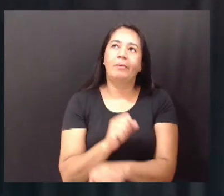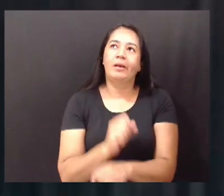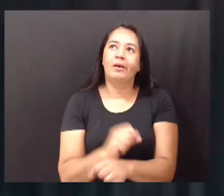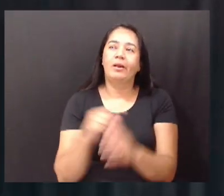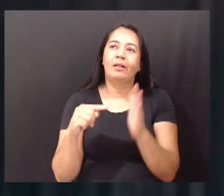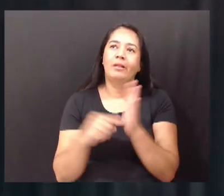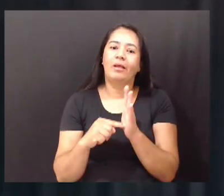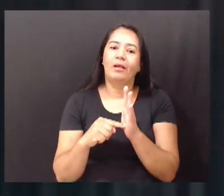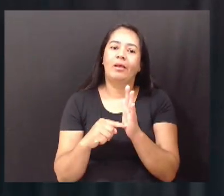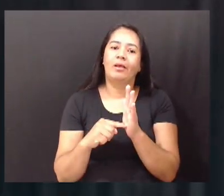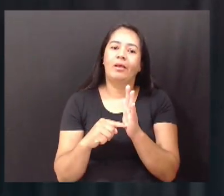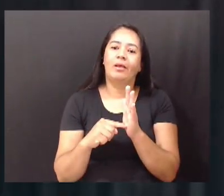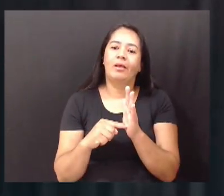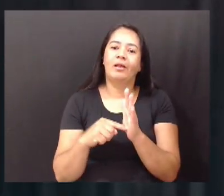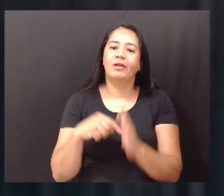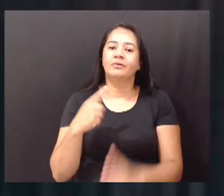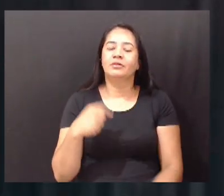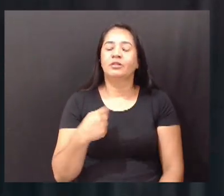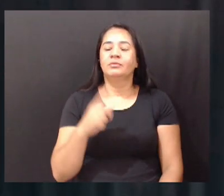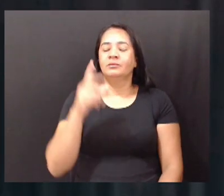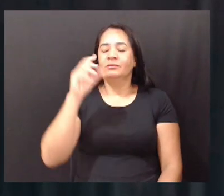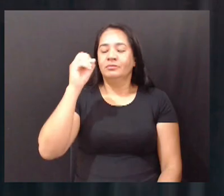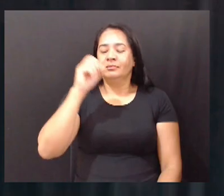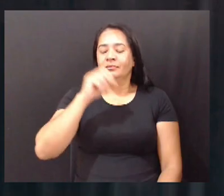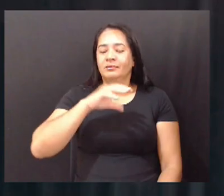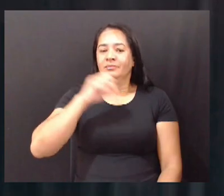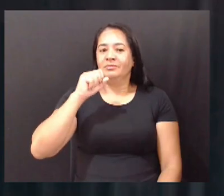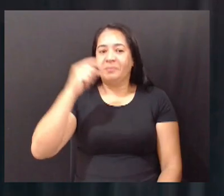gente respirar e pensar um pouco. Isso já